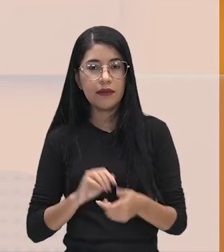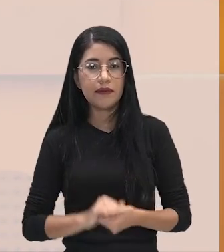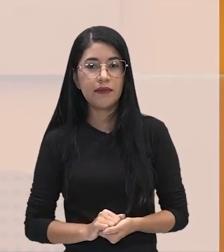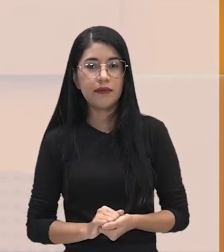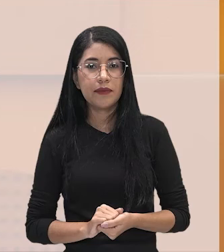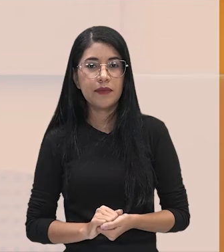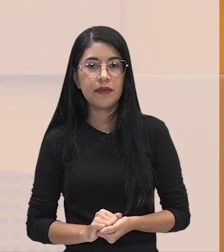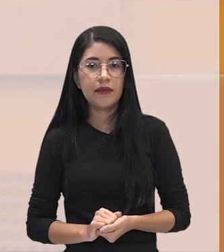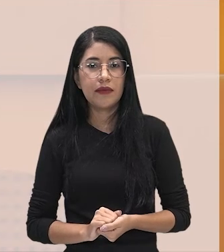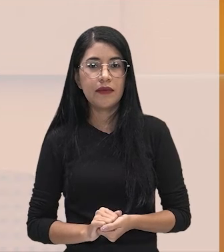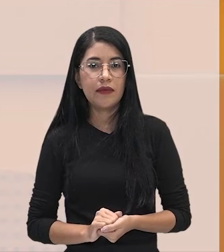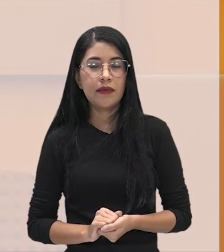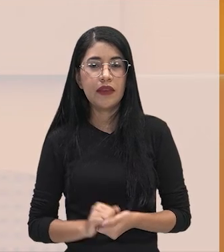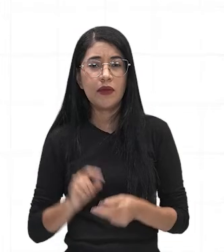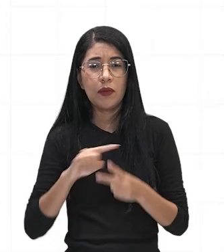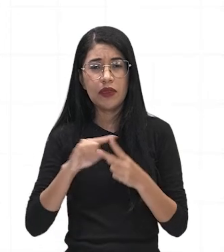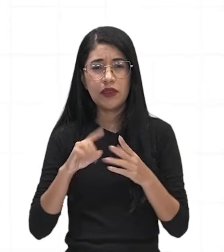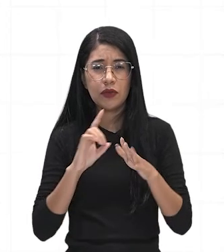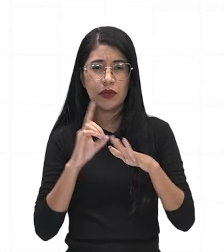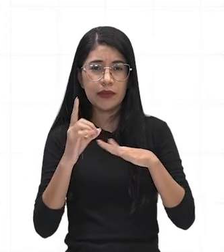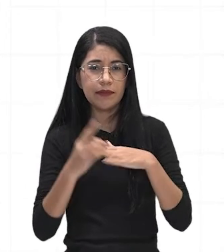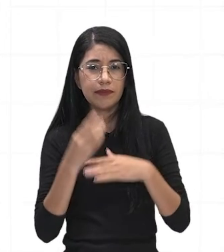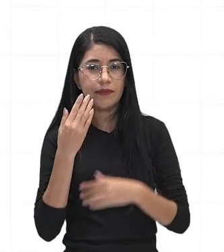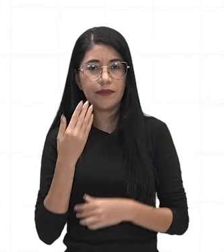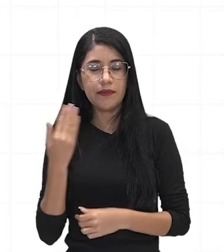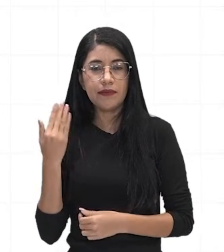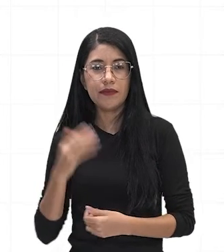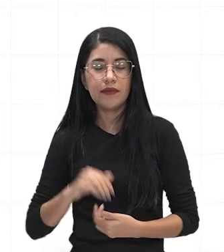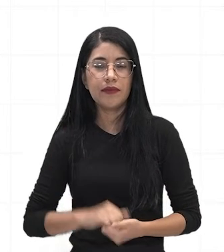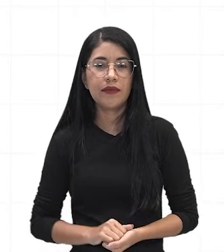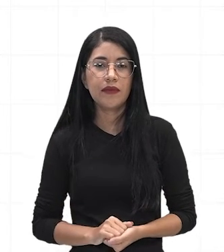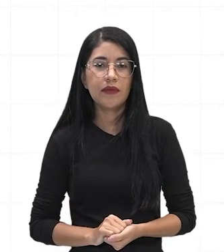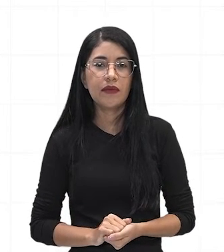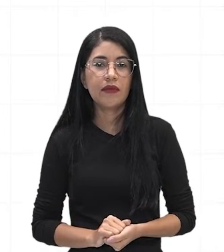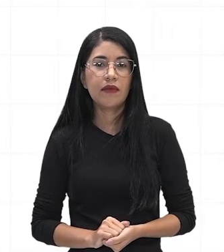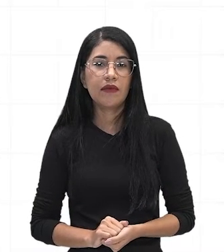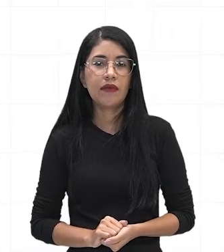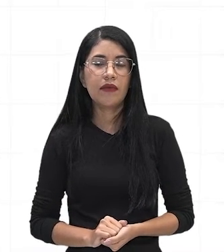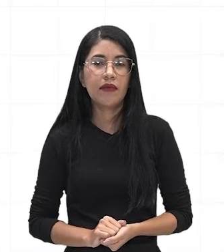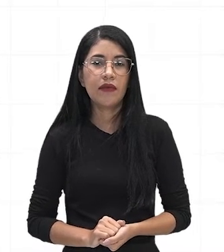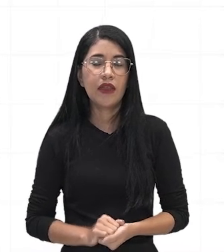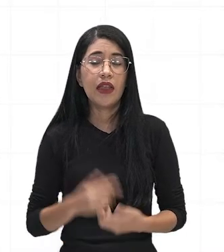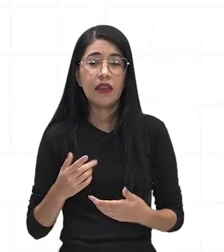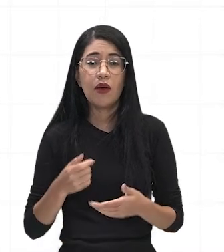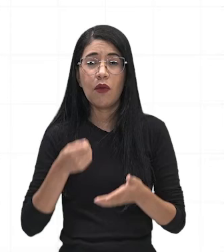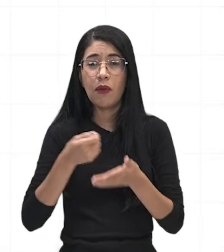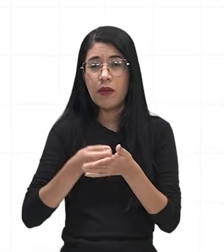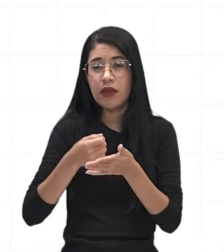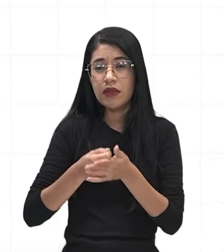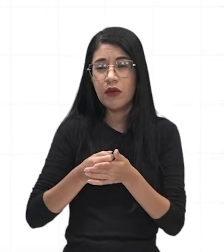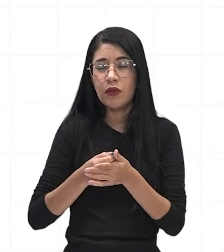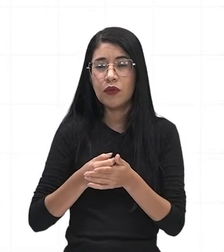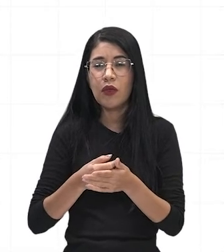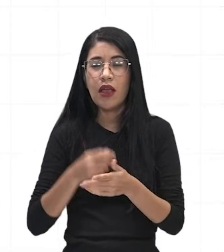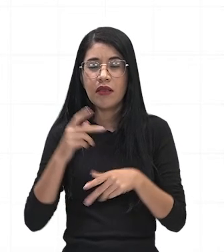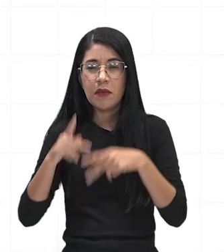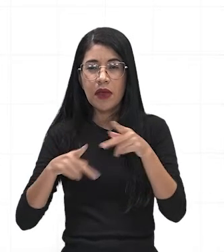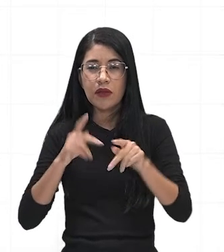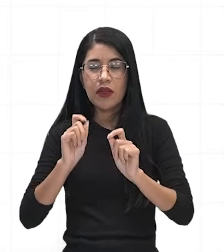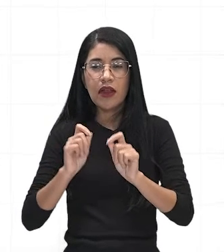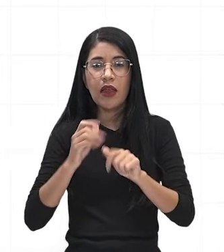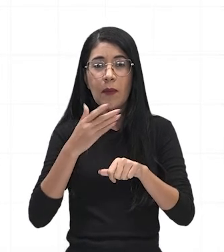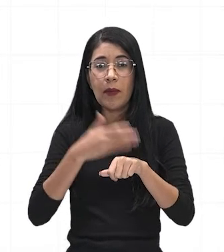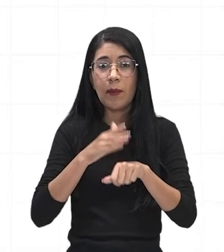é Hormuz e Arimã. Acompanha ali comigo, olha só. Dessa forma, o dever dos homens era de praticar